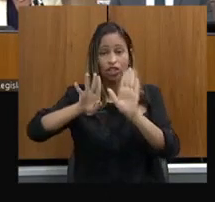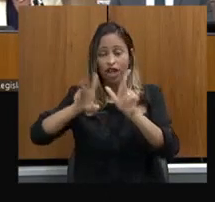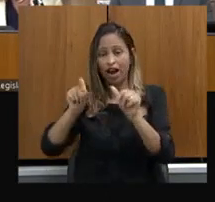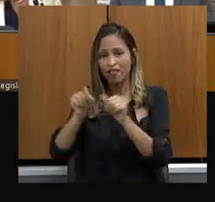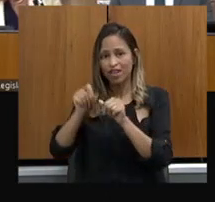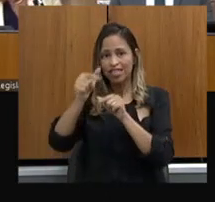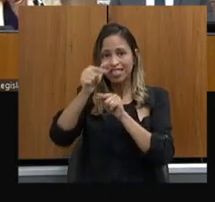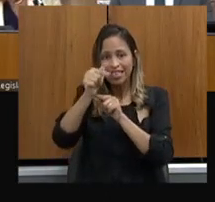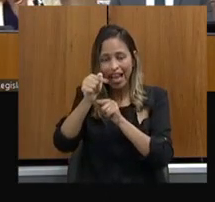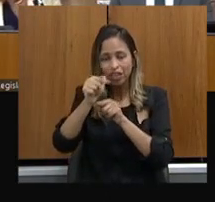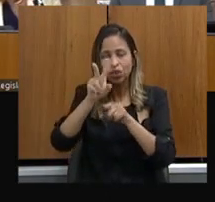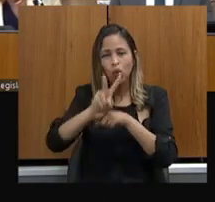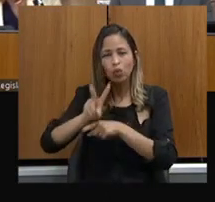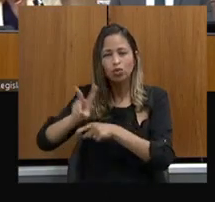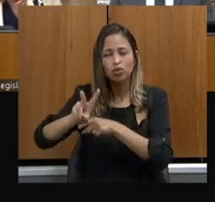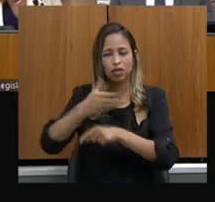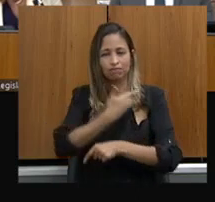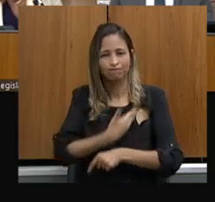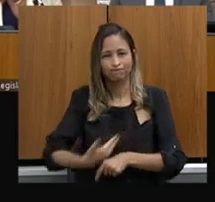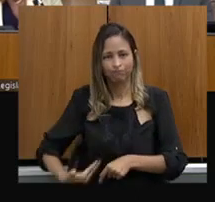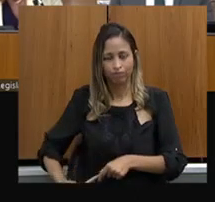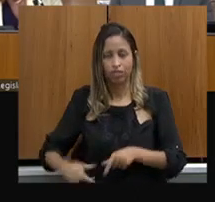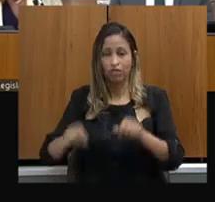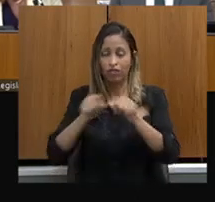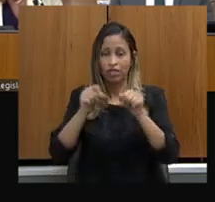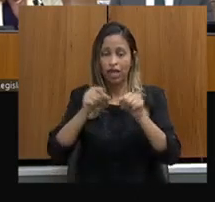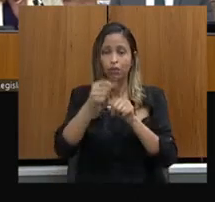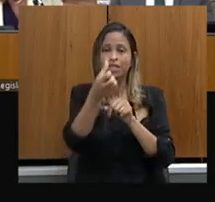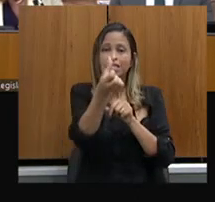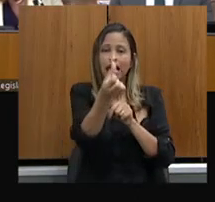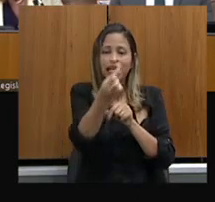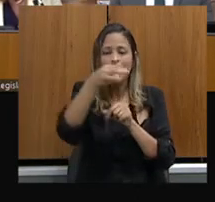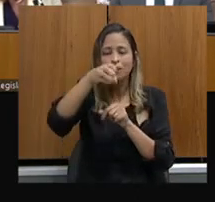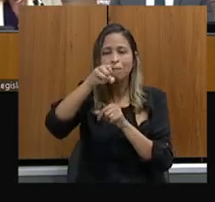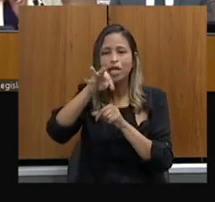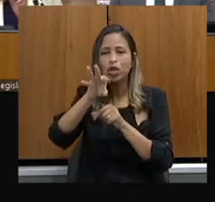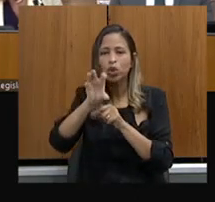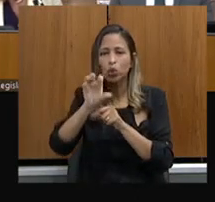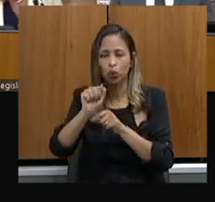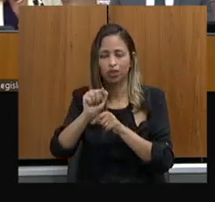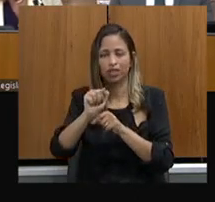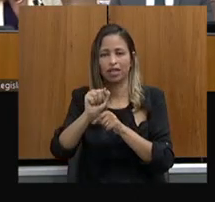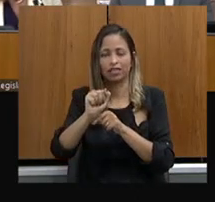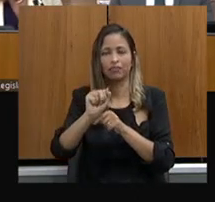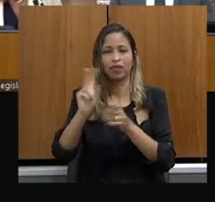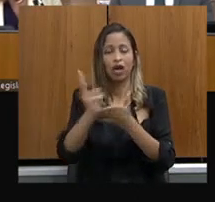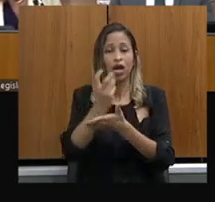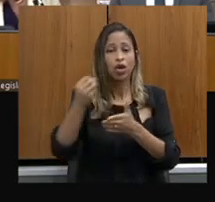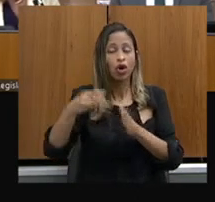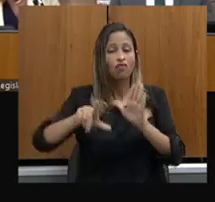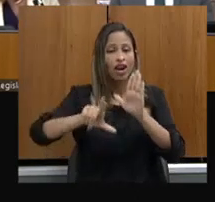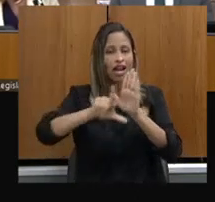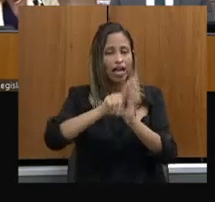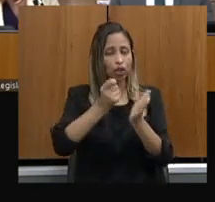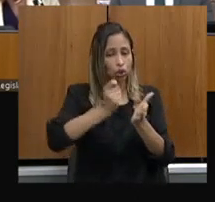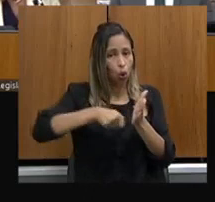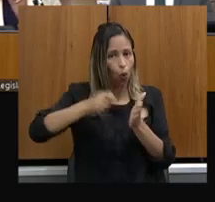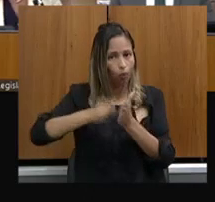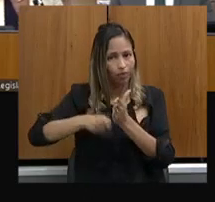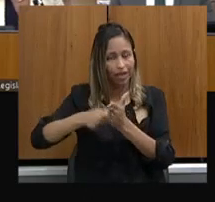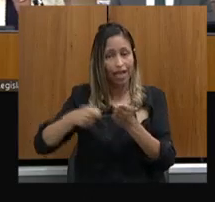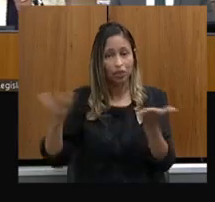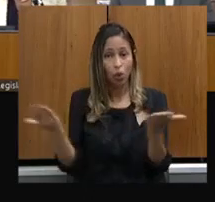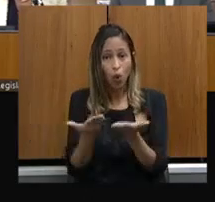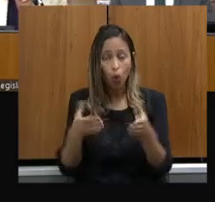realizamos sete consultas públicas e consome consolidados seis minutos normativas relativas na nova lei de licitações e contratos